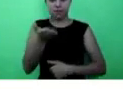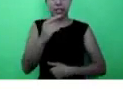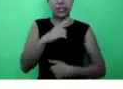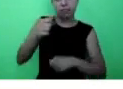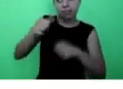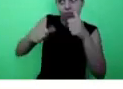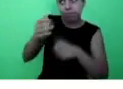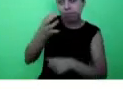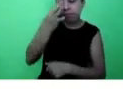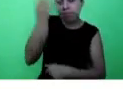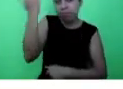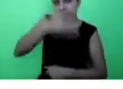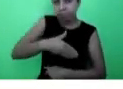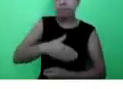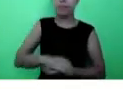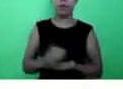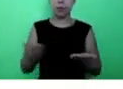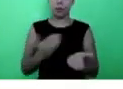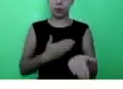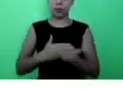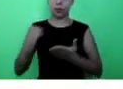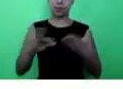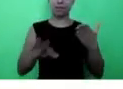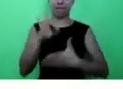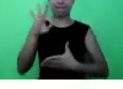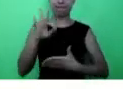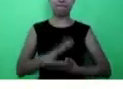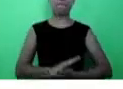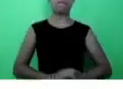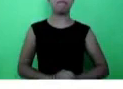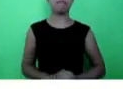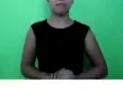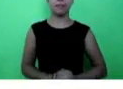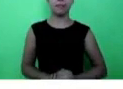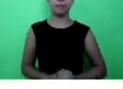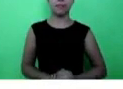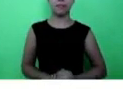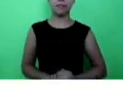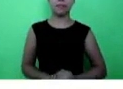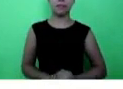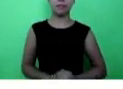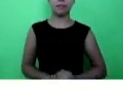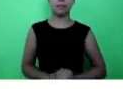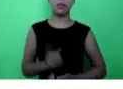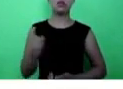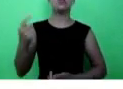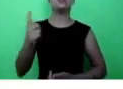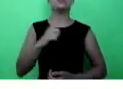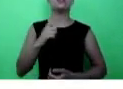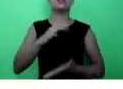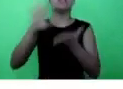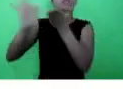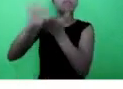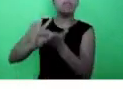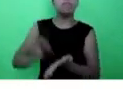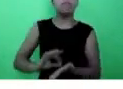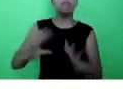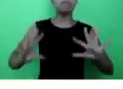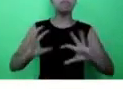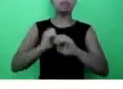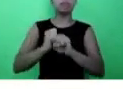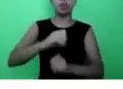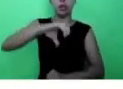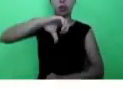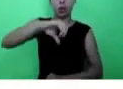sorteio nesse momento. Tivemos um total de 910 inscritos